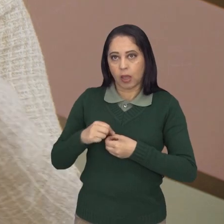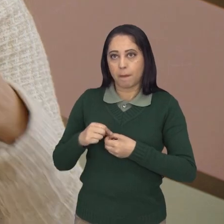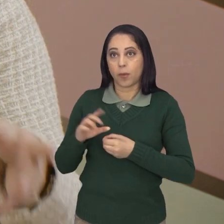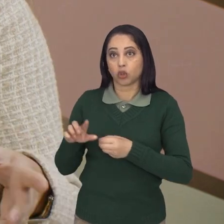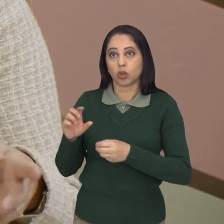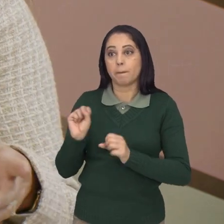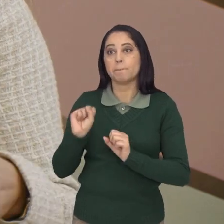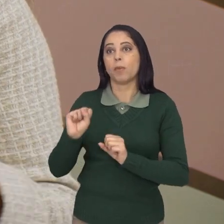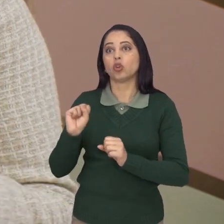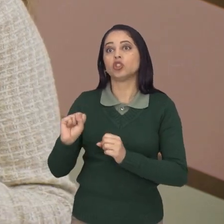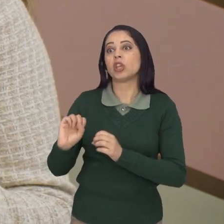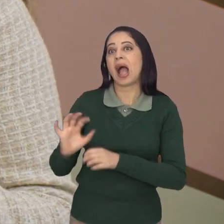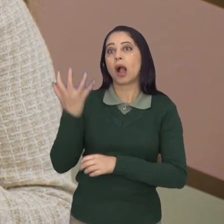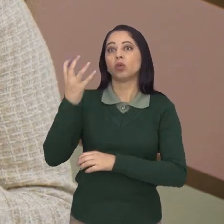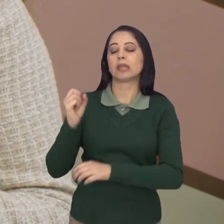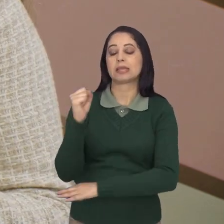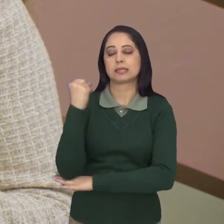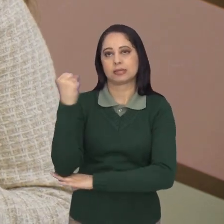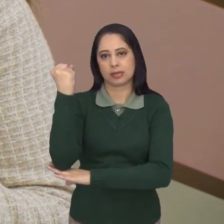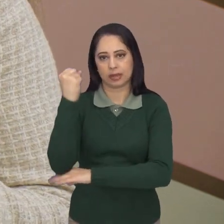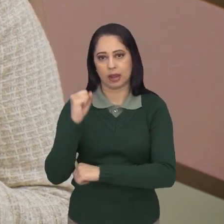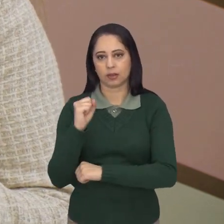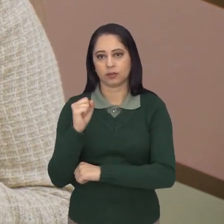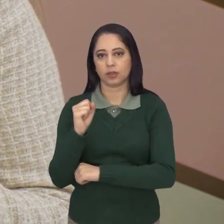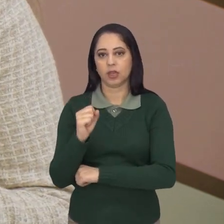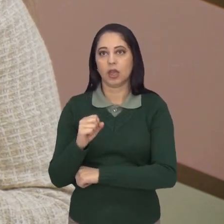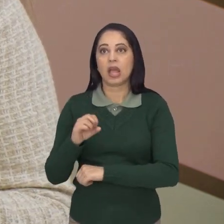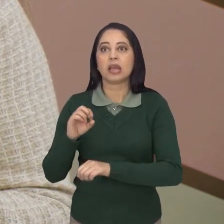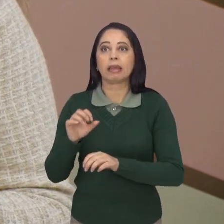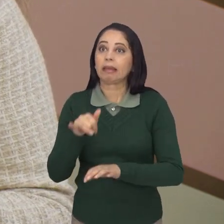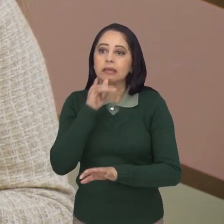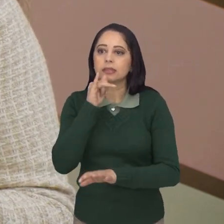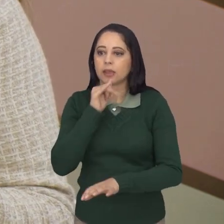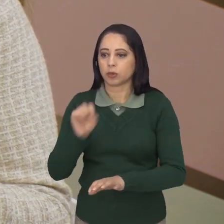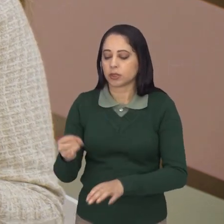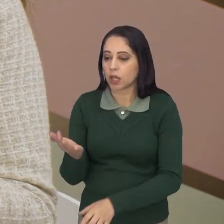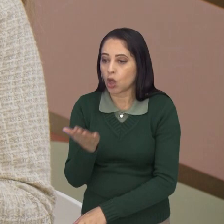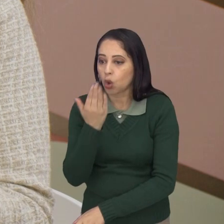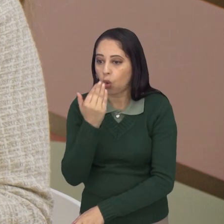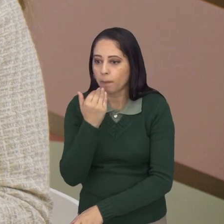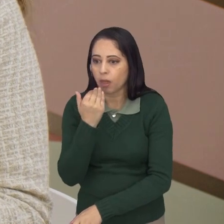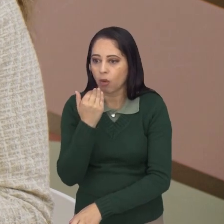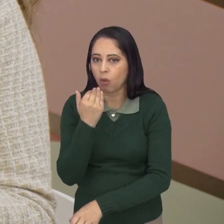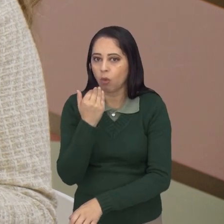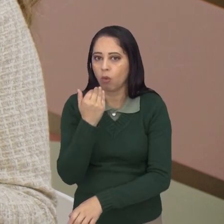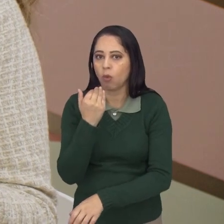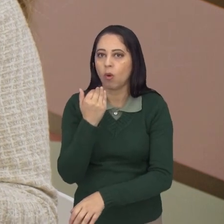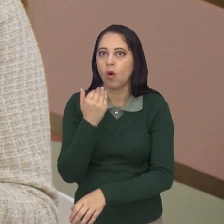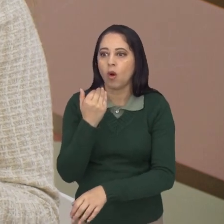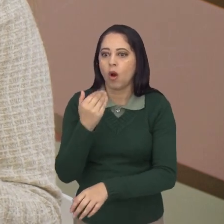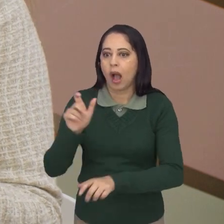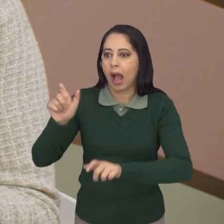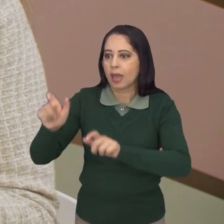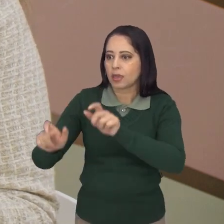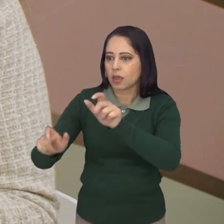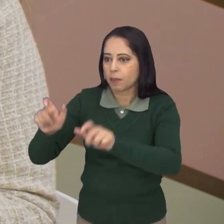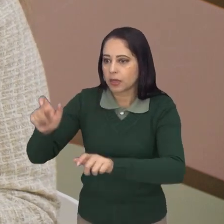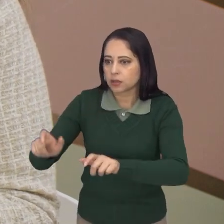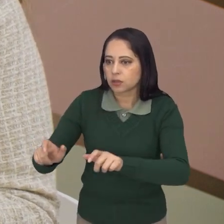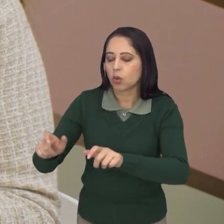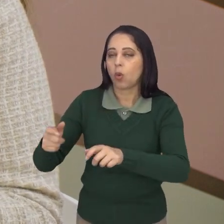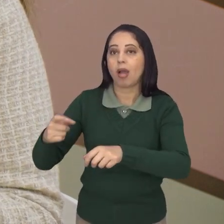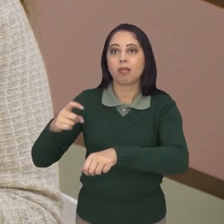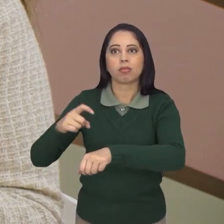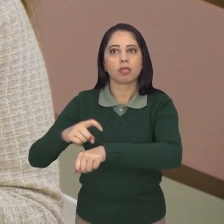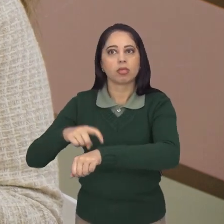fazer reação grave. Então, esses alimentos que, né, quando acontecem essas reações, têm que ser identificadas, o paciente